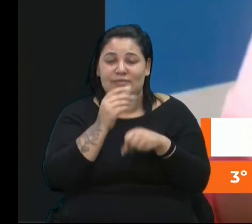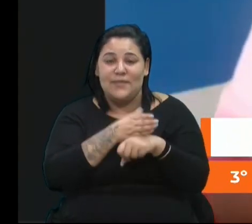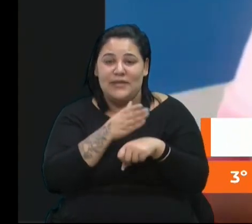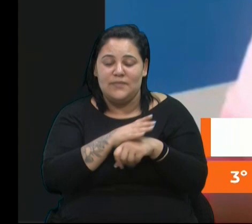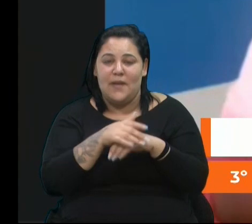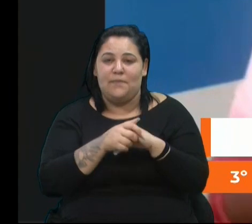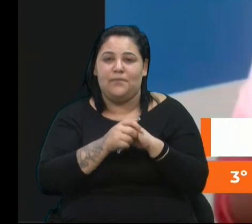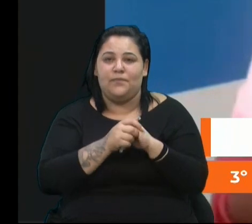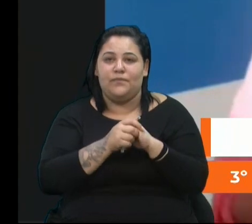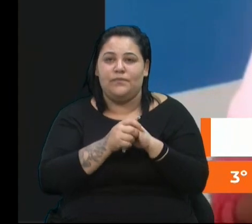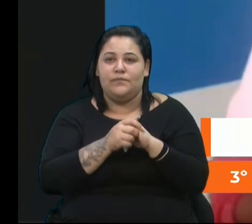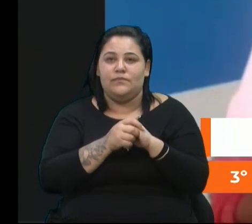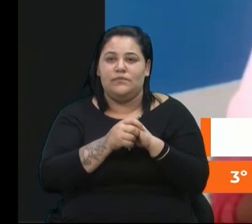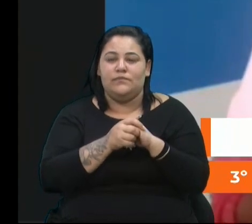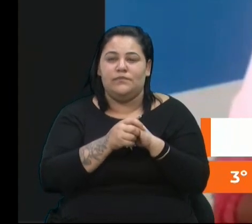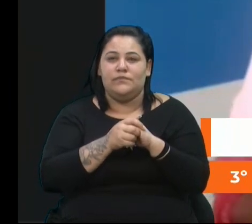sobre